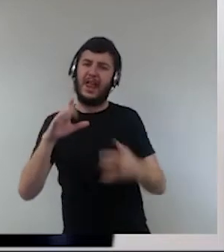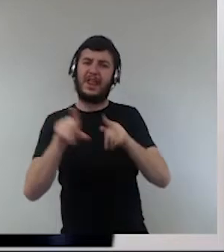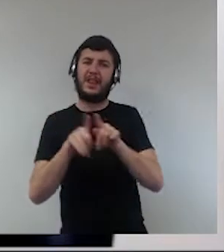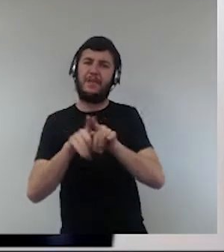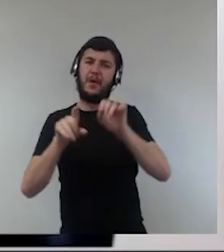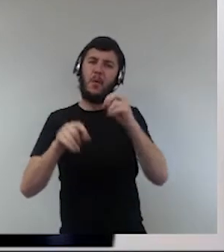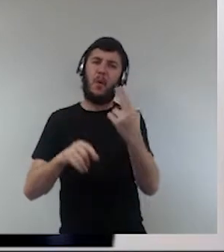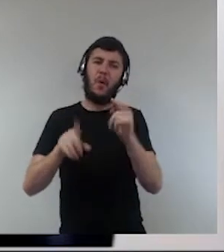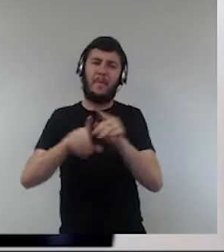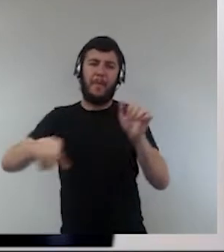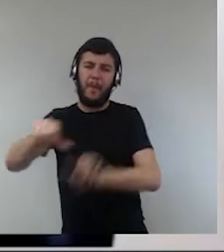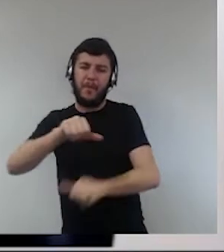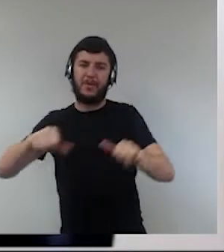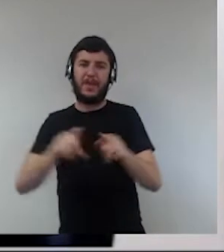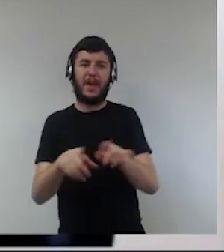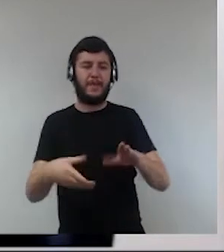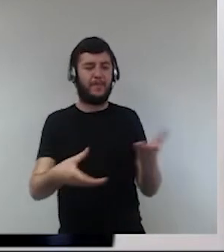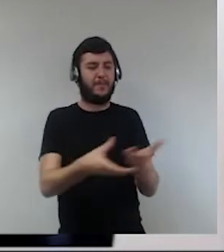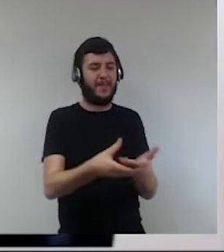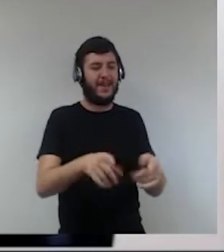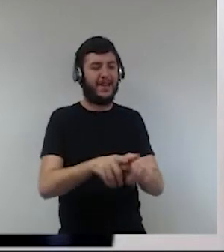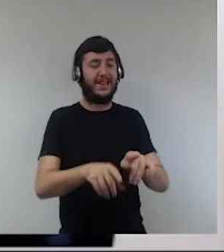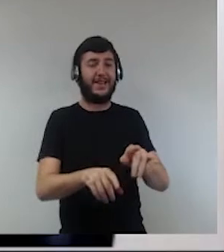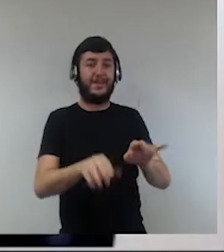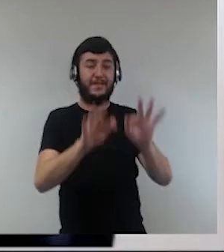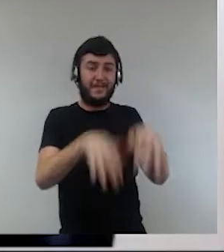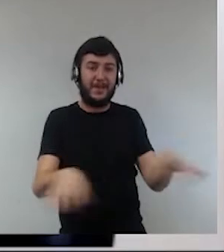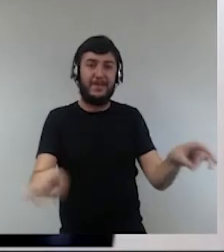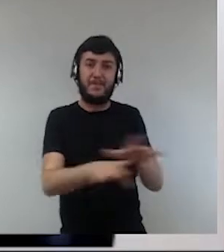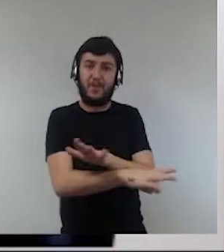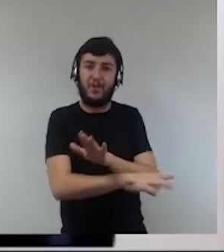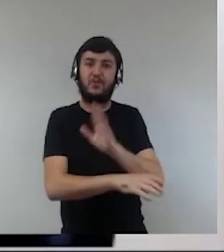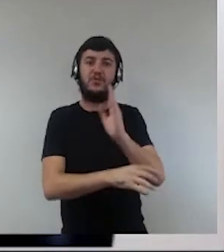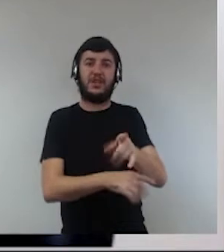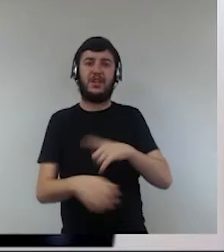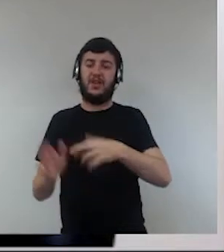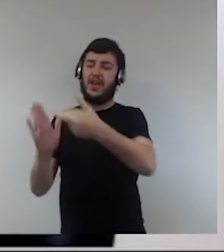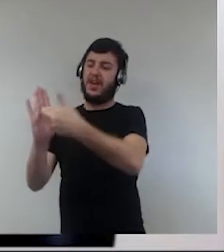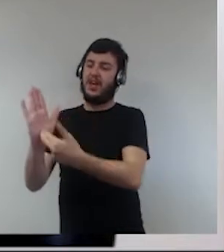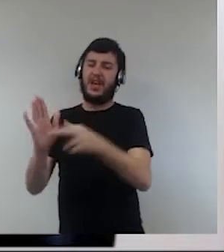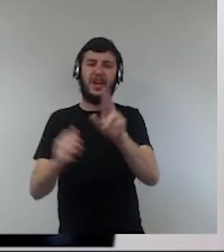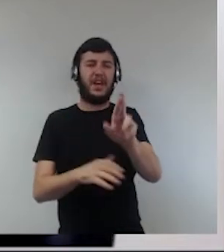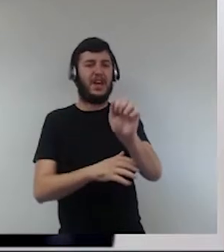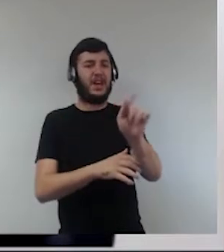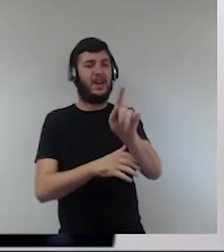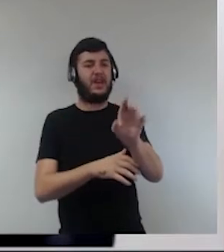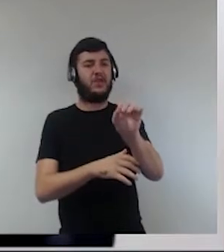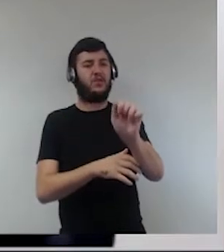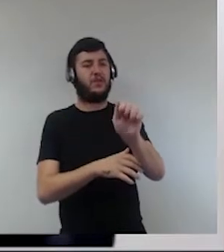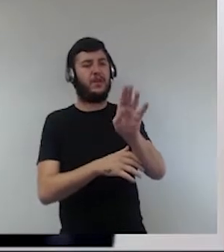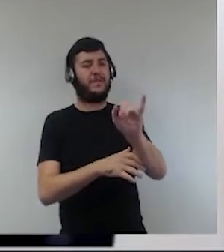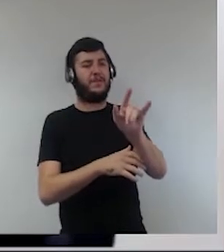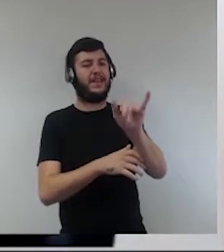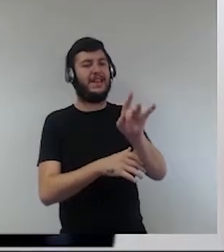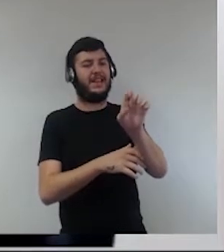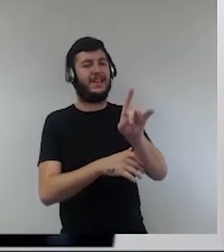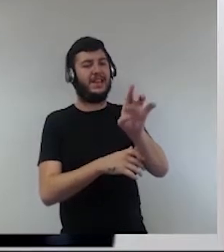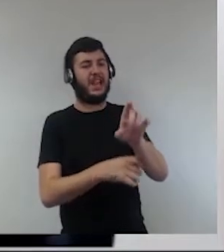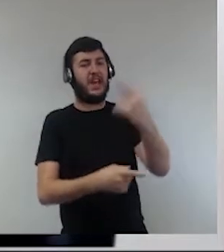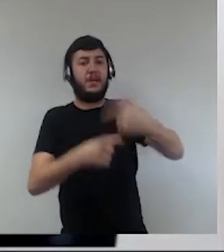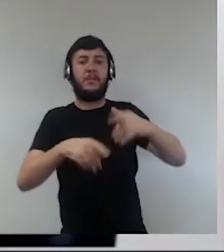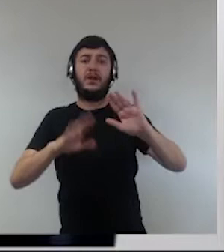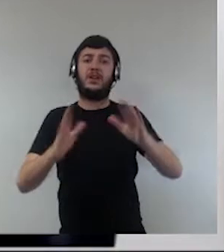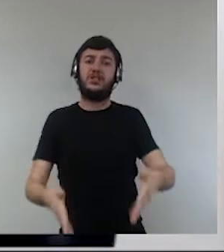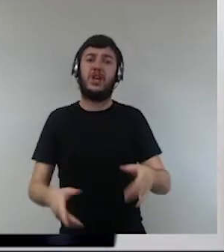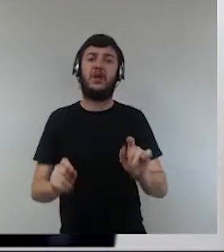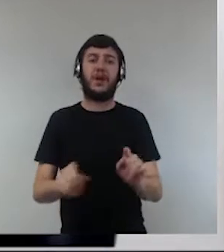desconstituir uma sentença transitada em julgado com base no princípio da razoabilidade, porque esse princípio estaria rasgando